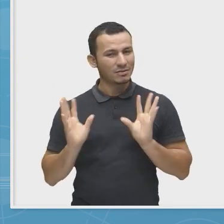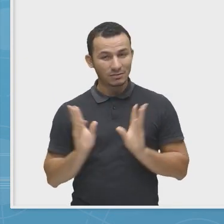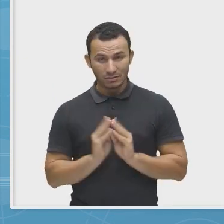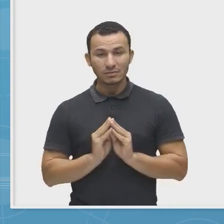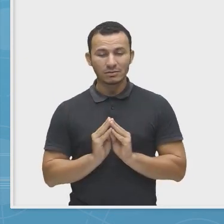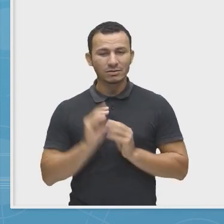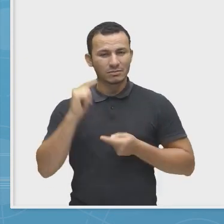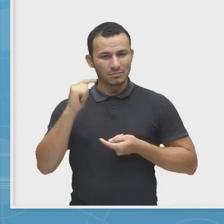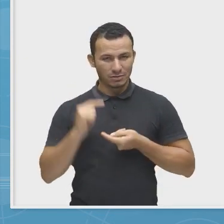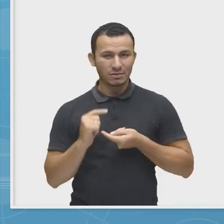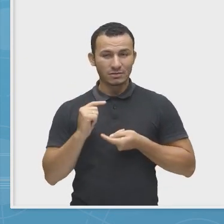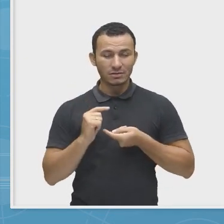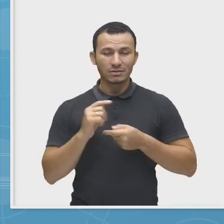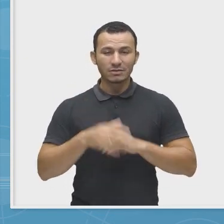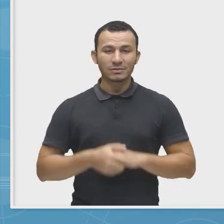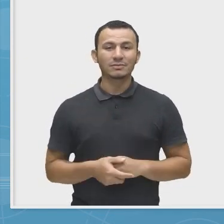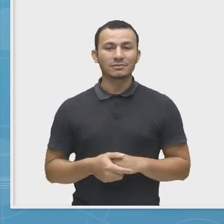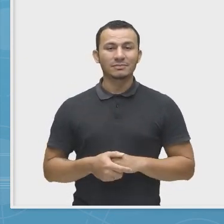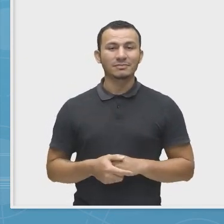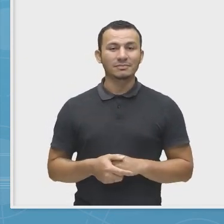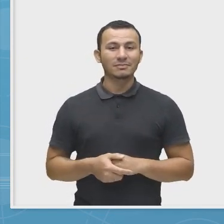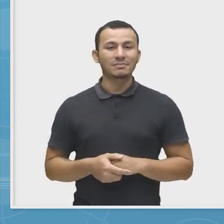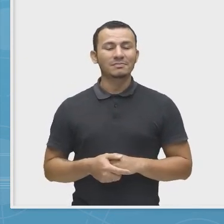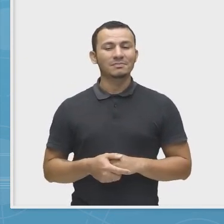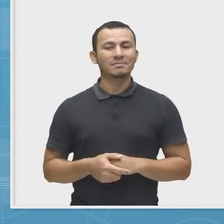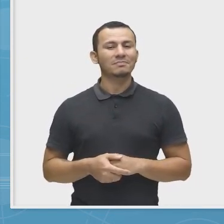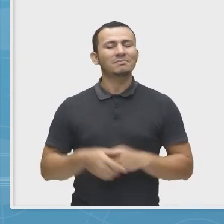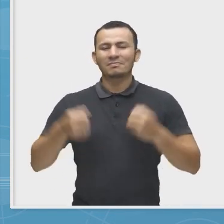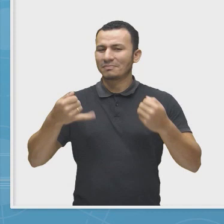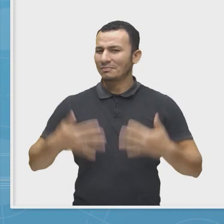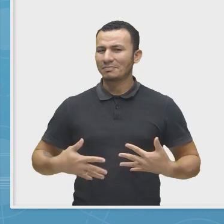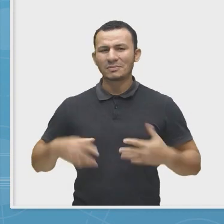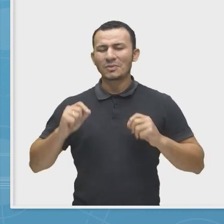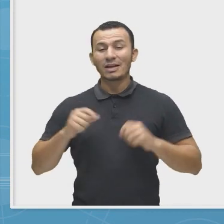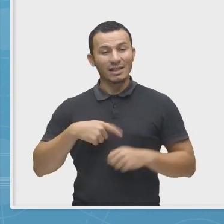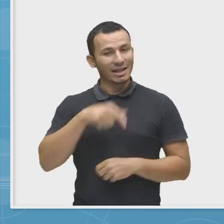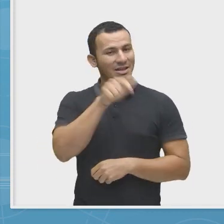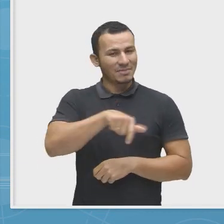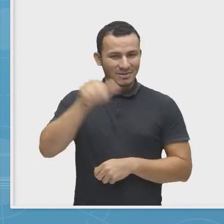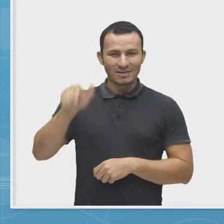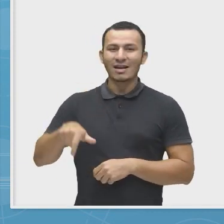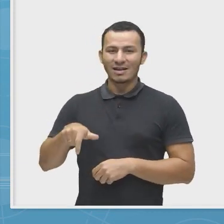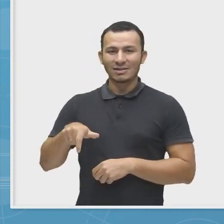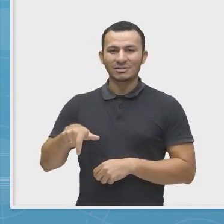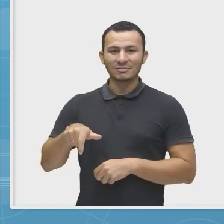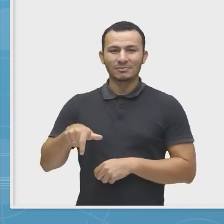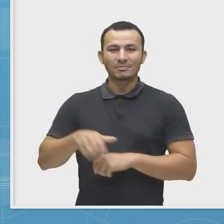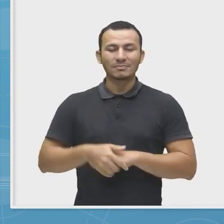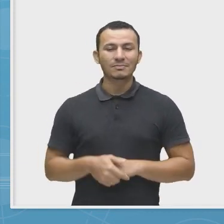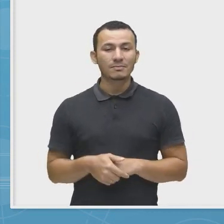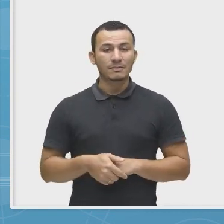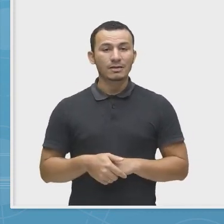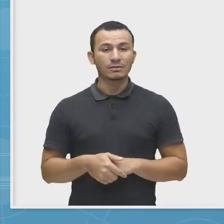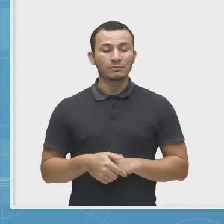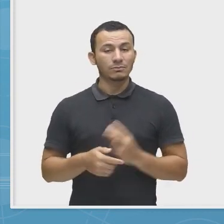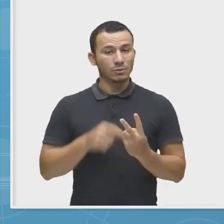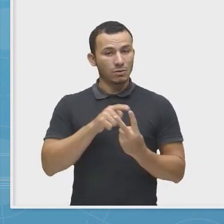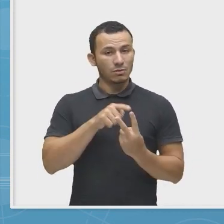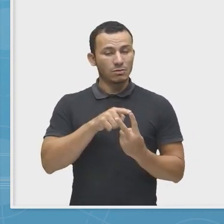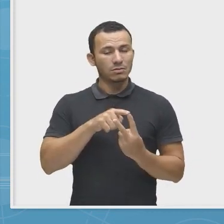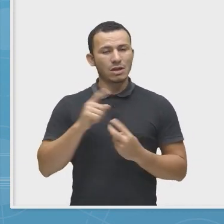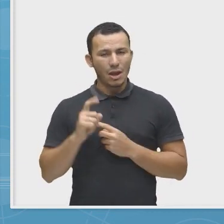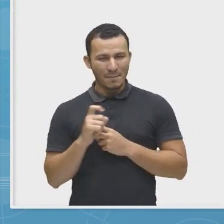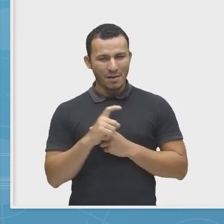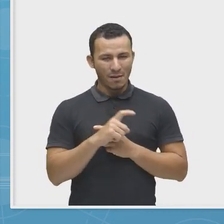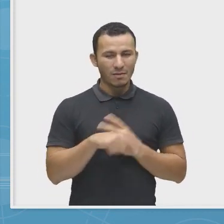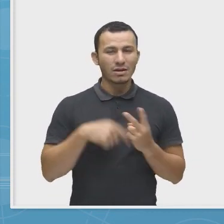né? E aí, o que está tratando aqui? Nós temos os personagens, né? Elas têm atitudes